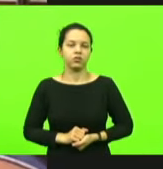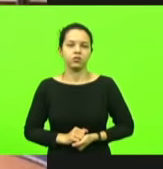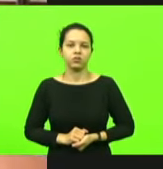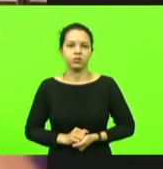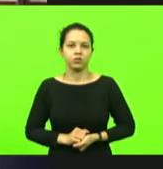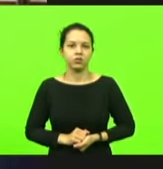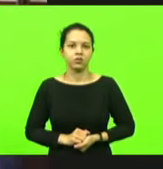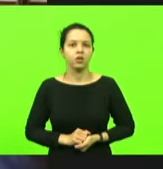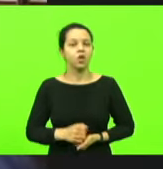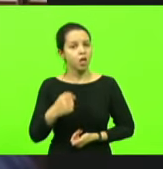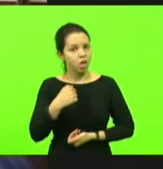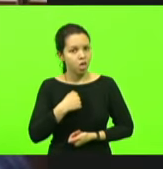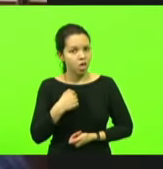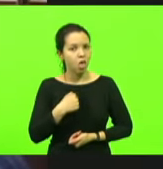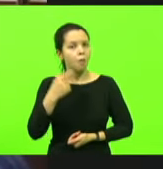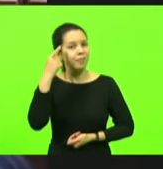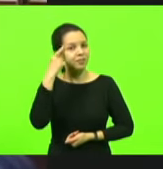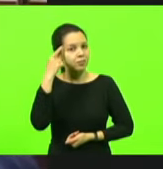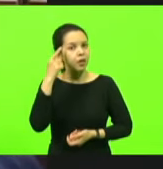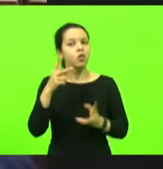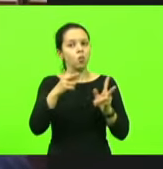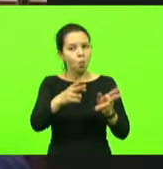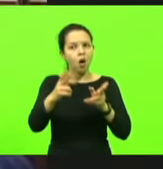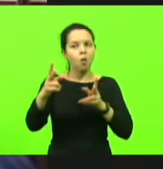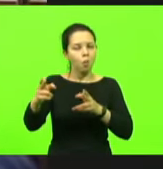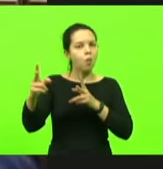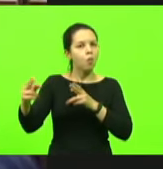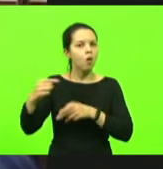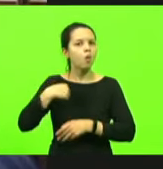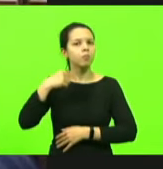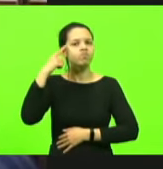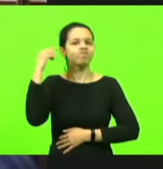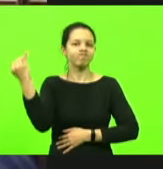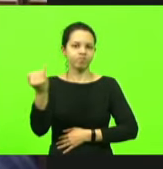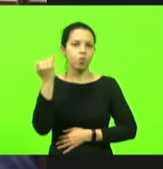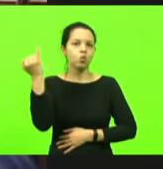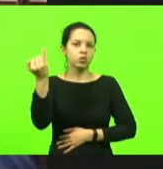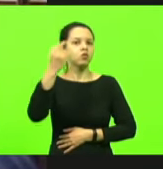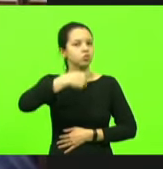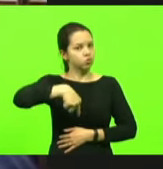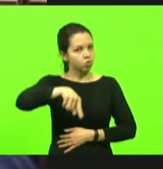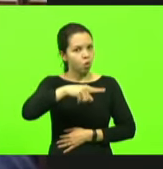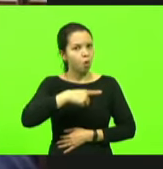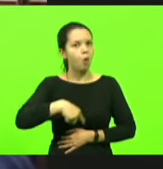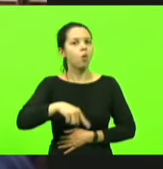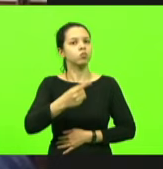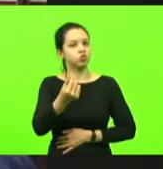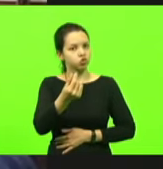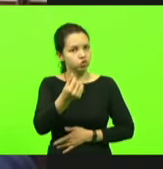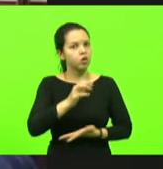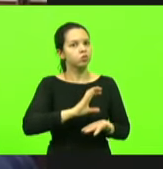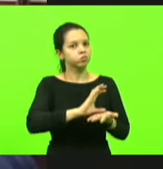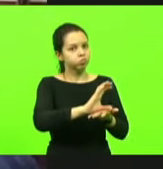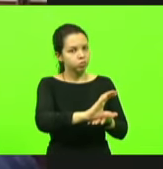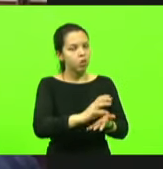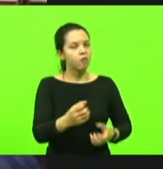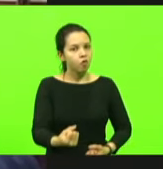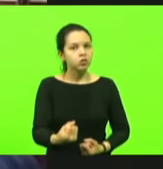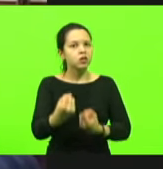eu sigo a mesma linha, né, dos nossos colegas, acho extremamente importante que nós tenhamos esses recursos para fortalecer